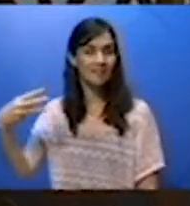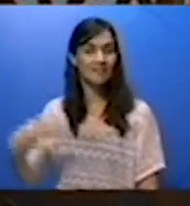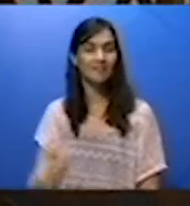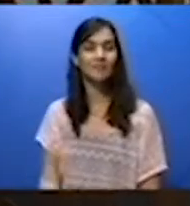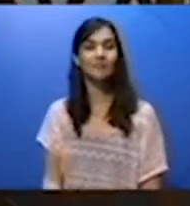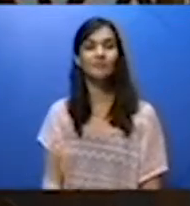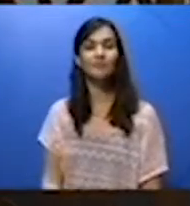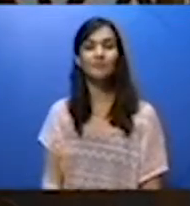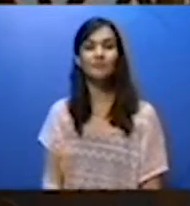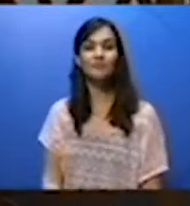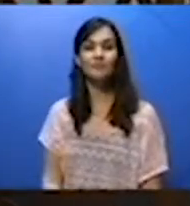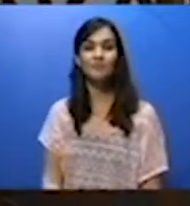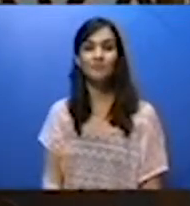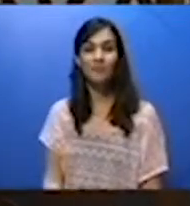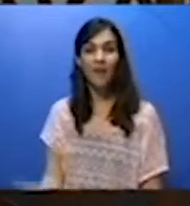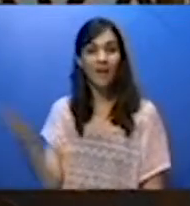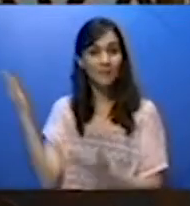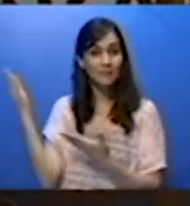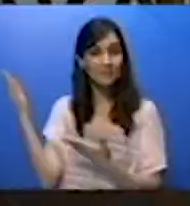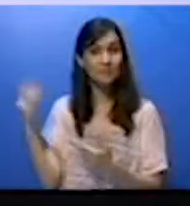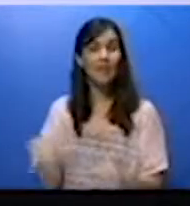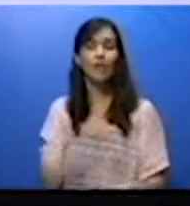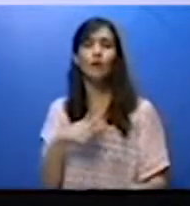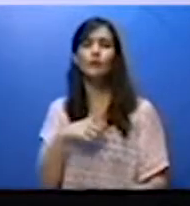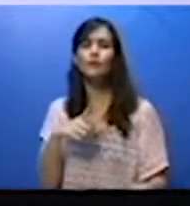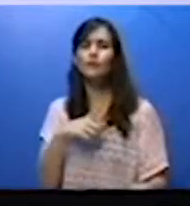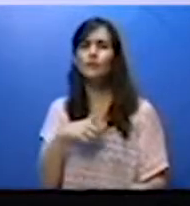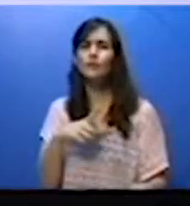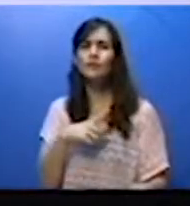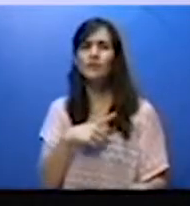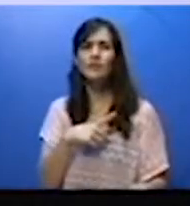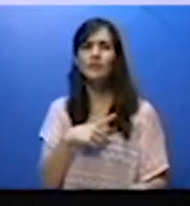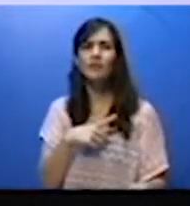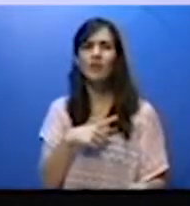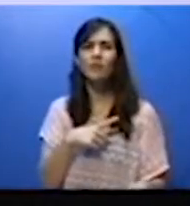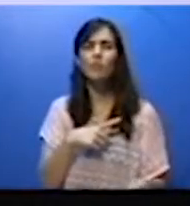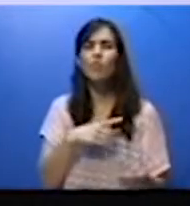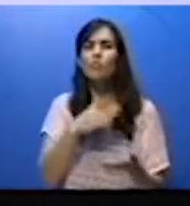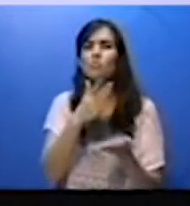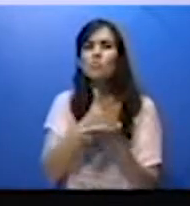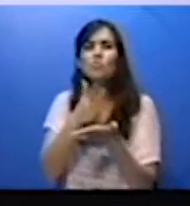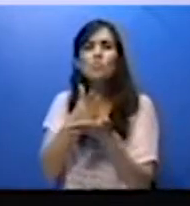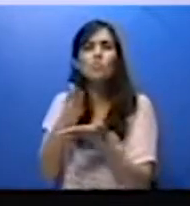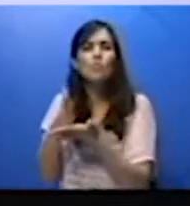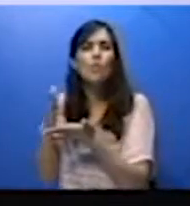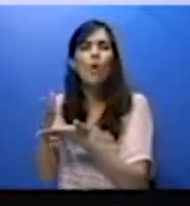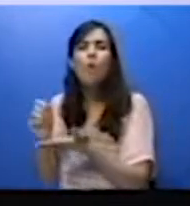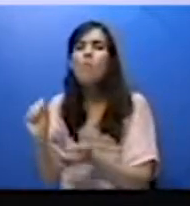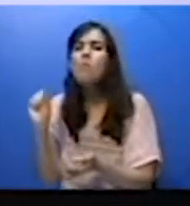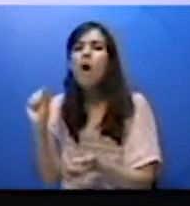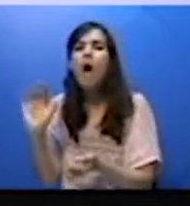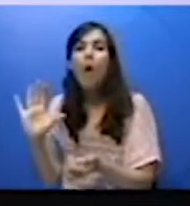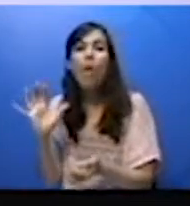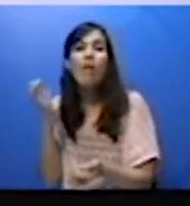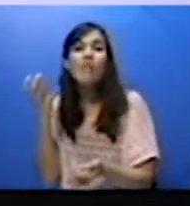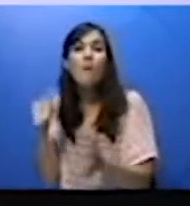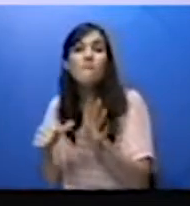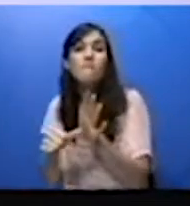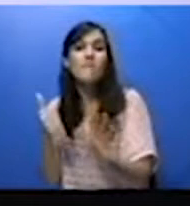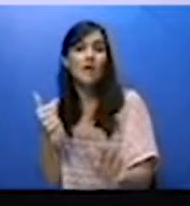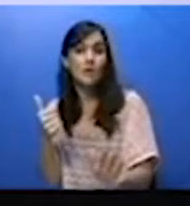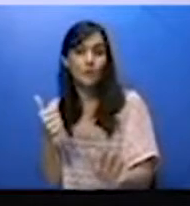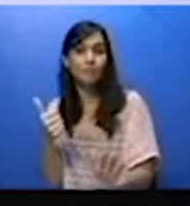e aqui nós vamos ter a sequência de fatos o que aconteceu lá na story tá